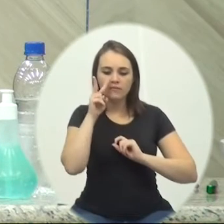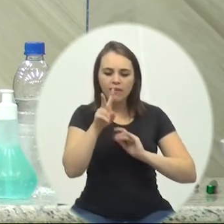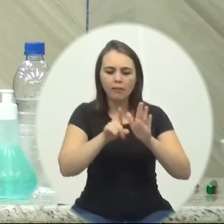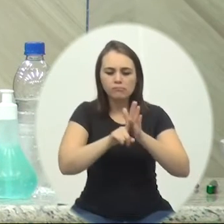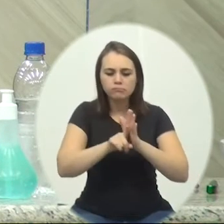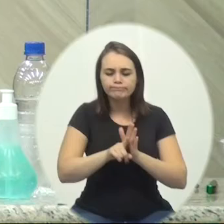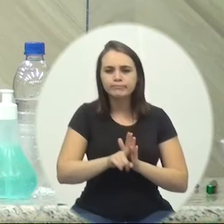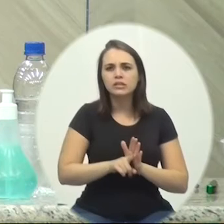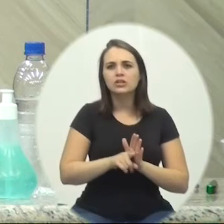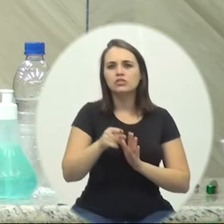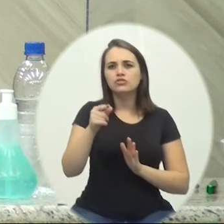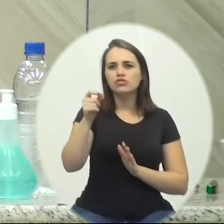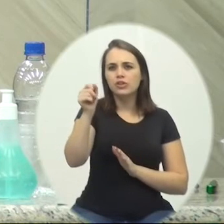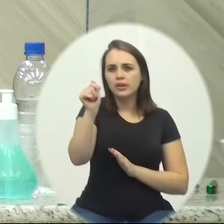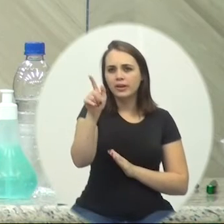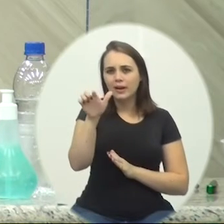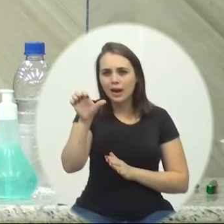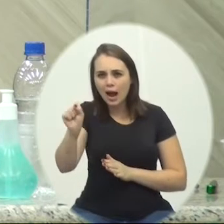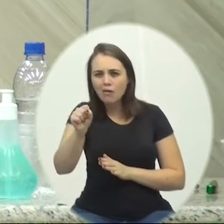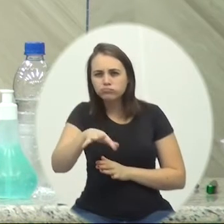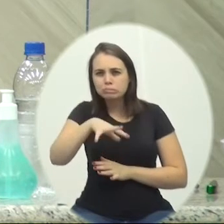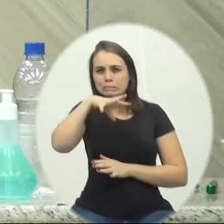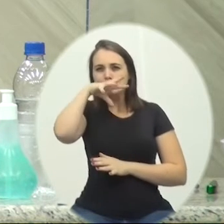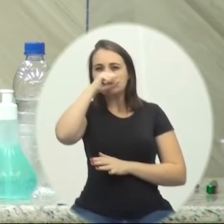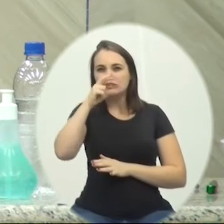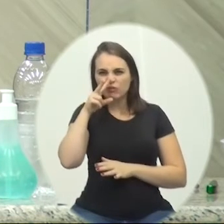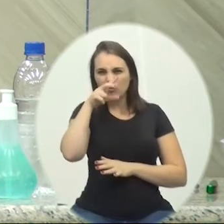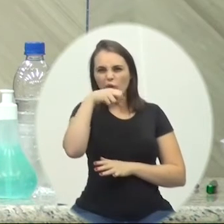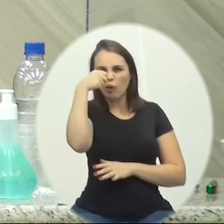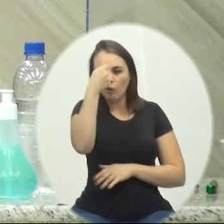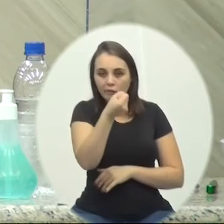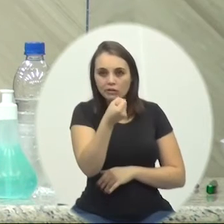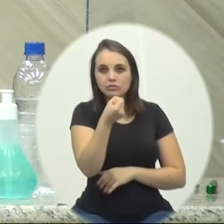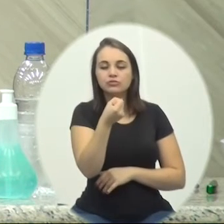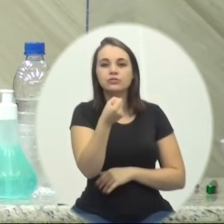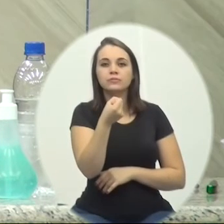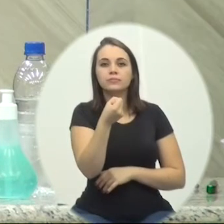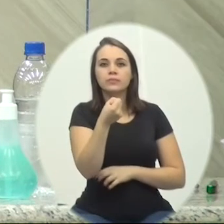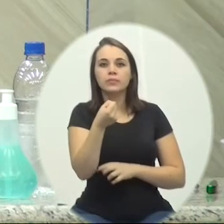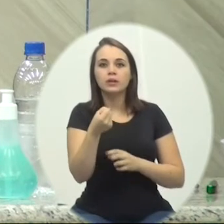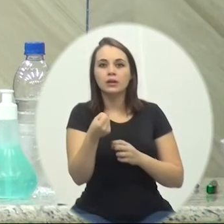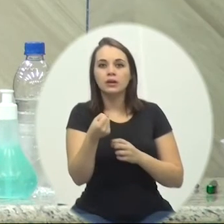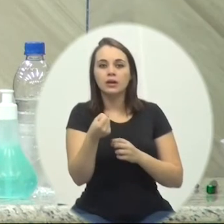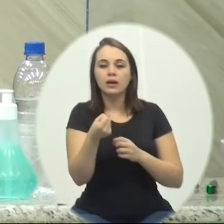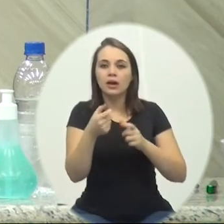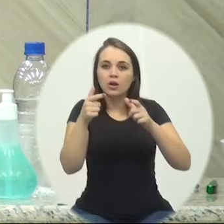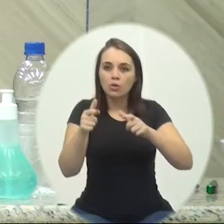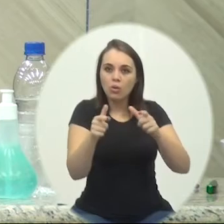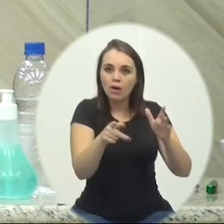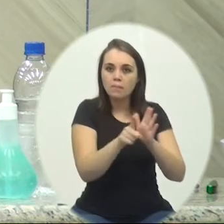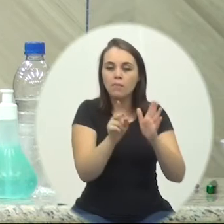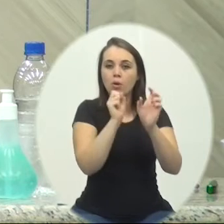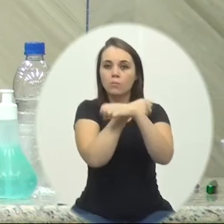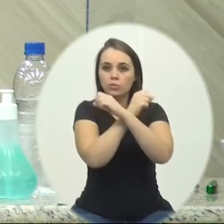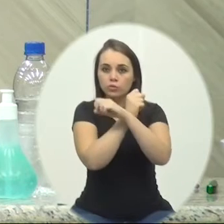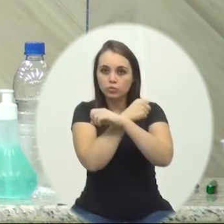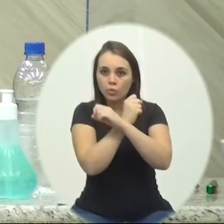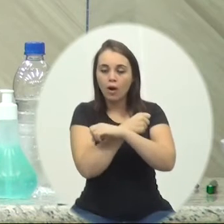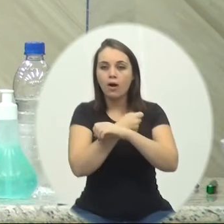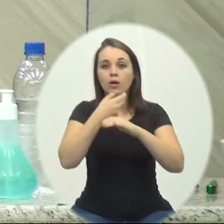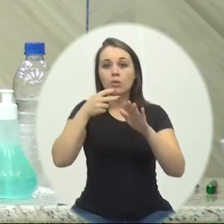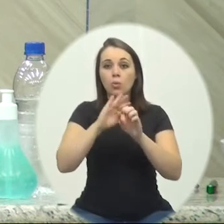tóxicos, poluentes e odor forte em plantas industriais localizado na Vila